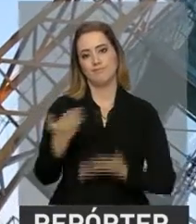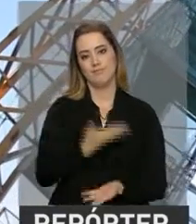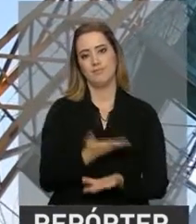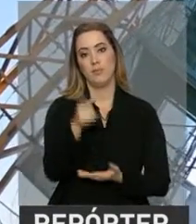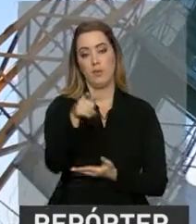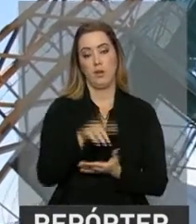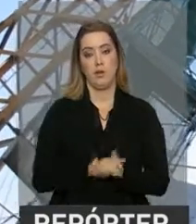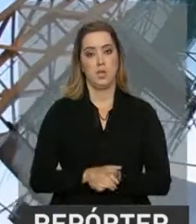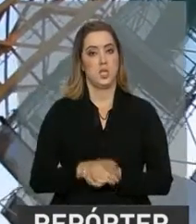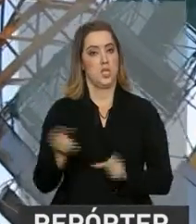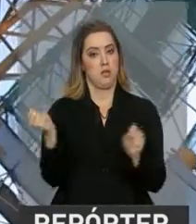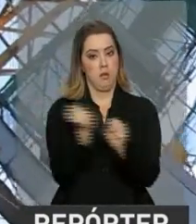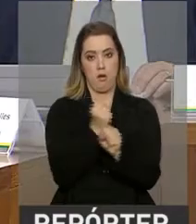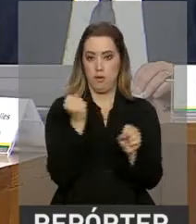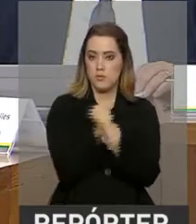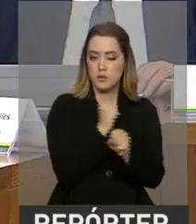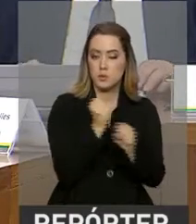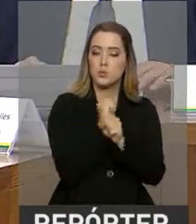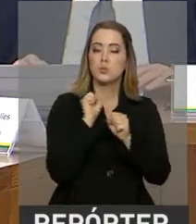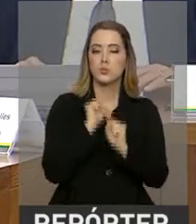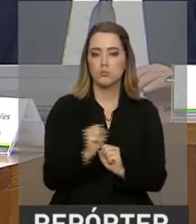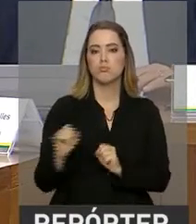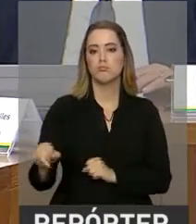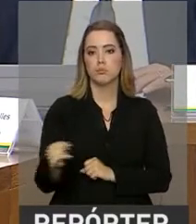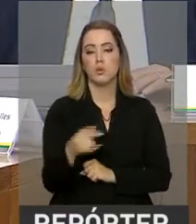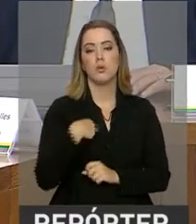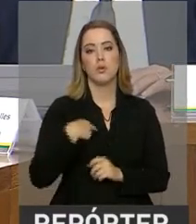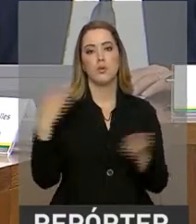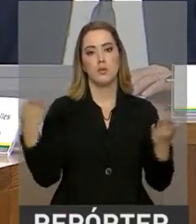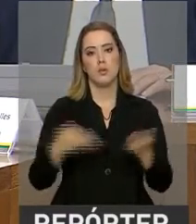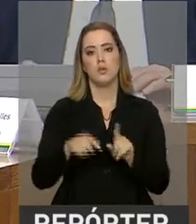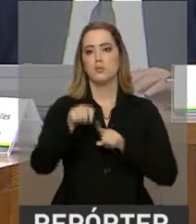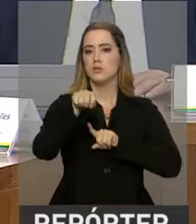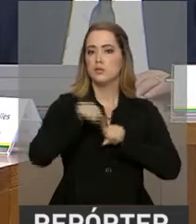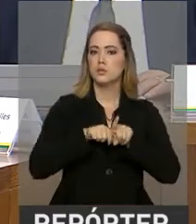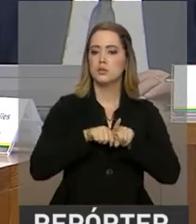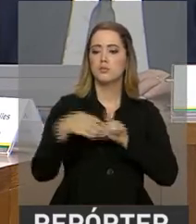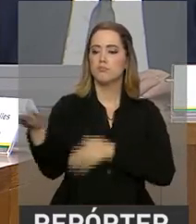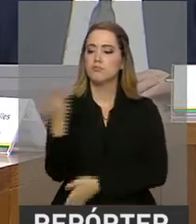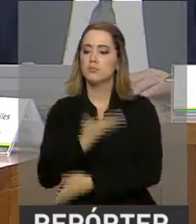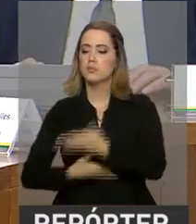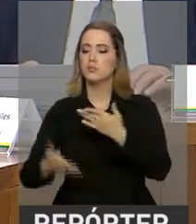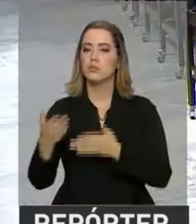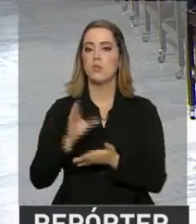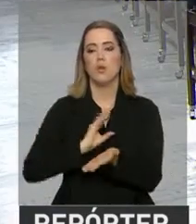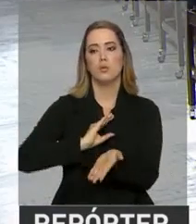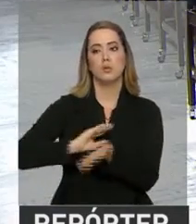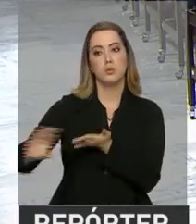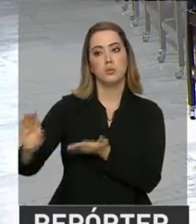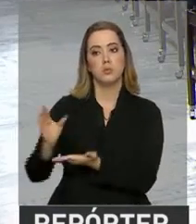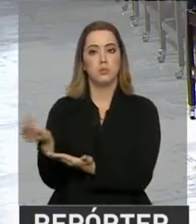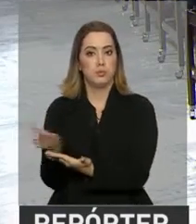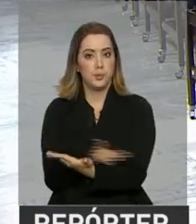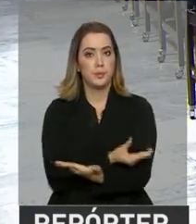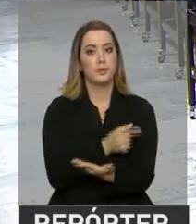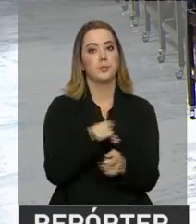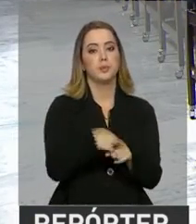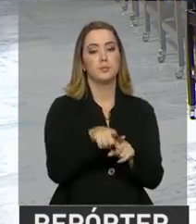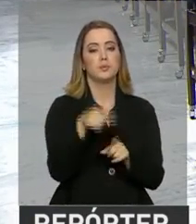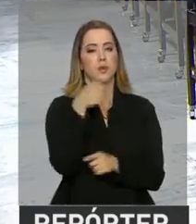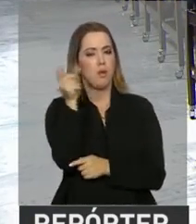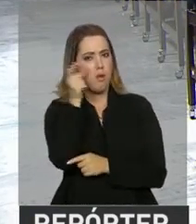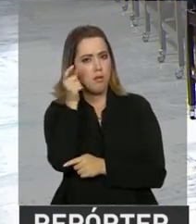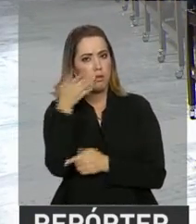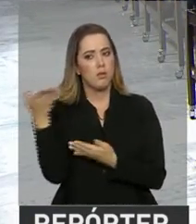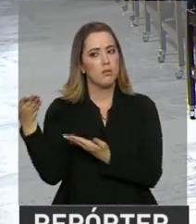em infraestrutura o brasil lançou neste mês o programa de parcerias de investimentos a meta é atrair recursos